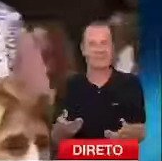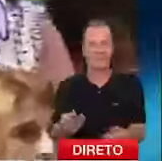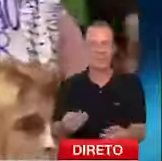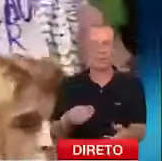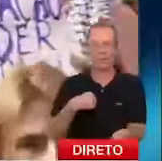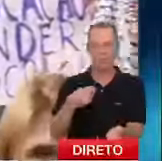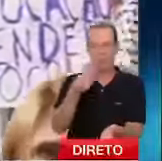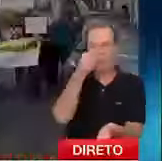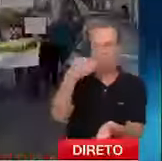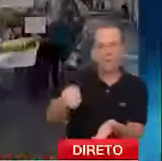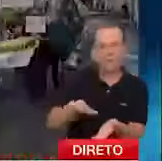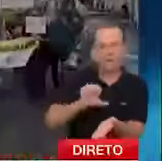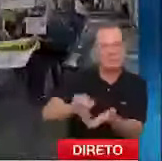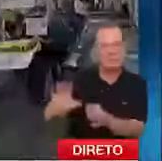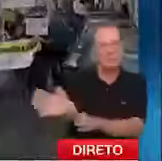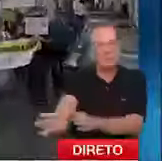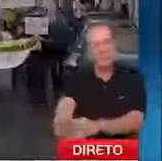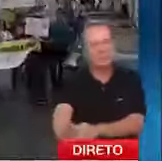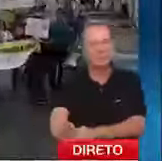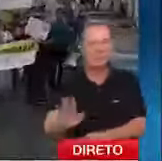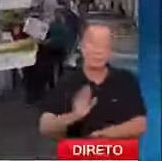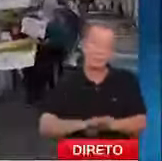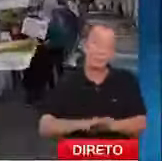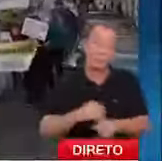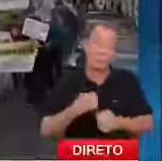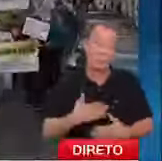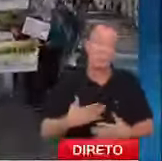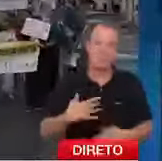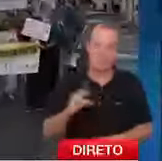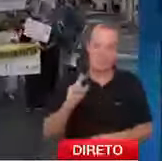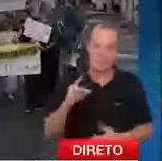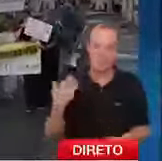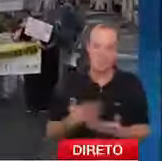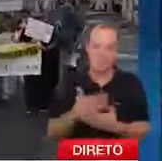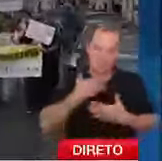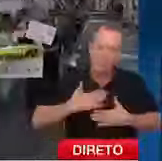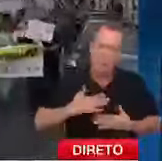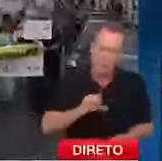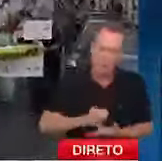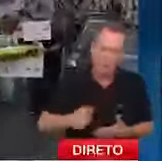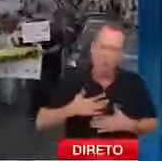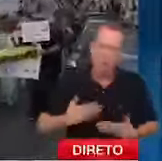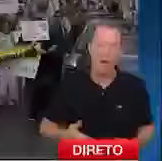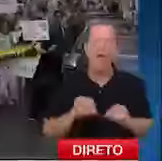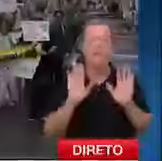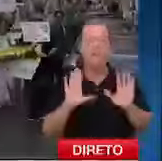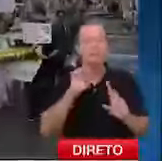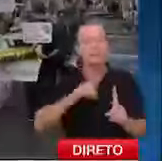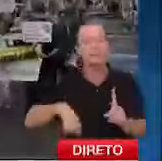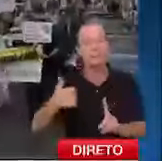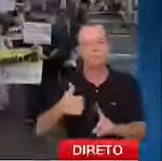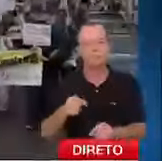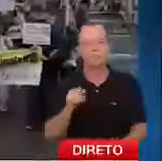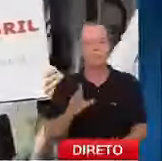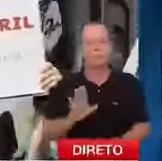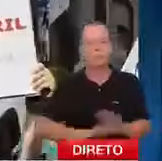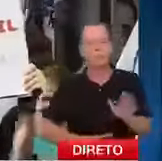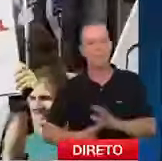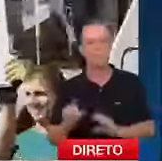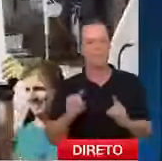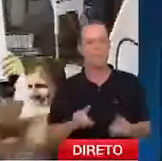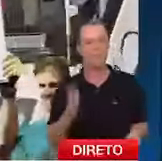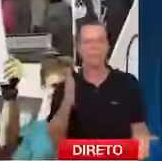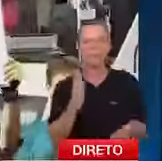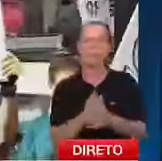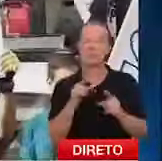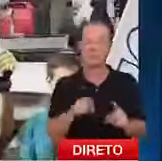desgaste que a profissão tem vindo a ter eh nos últimos anos mas de facto temos ainda muito para fazer não só no que diz respeito